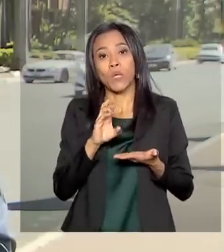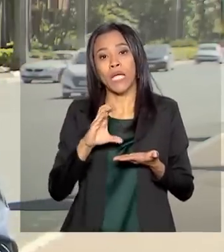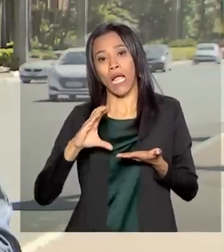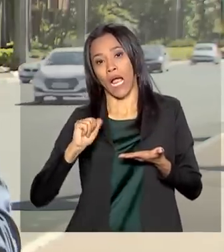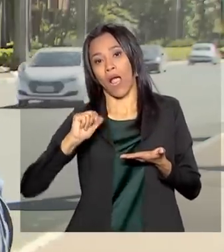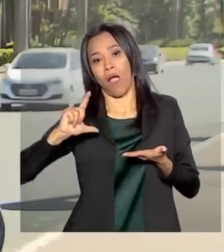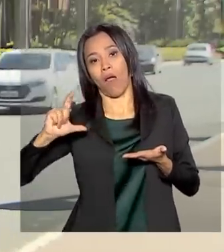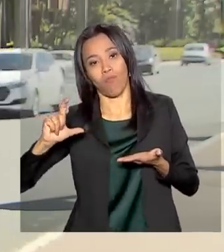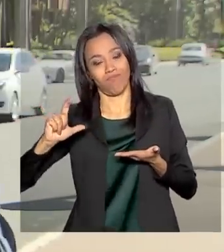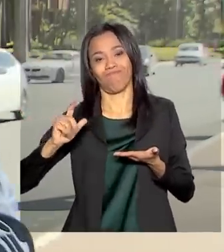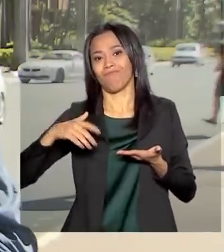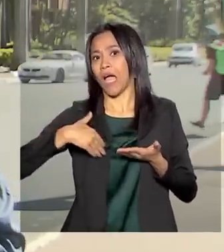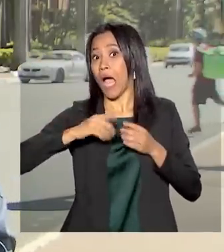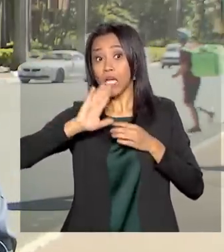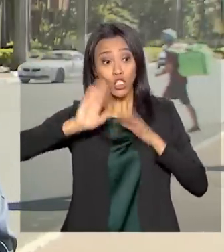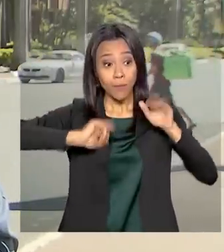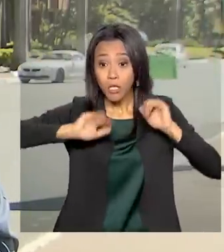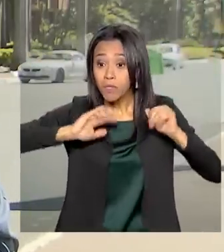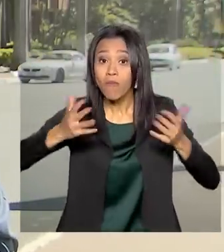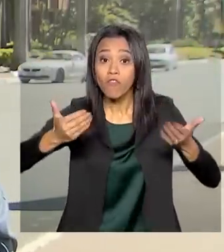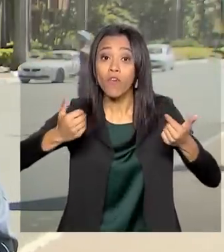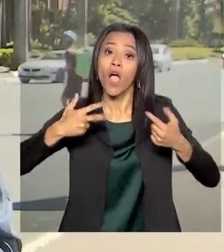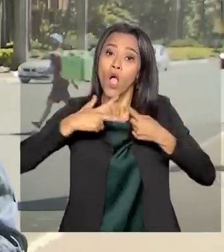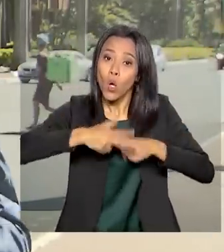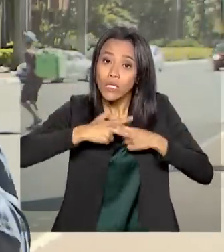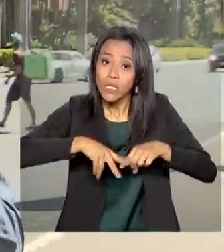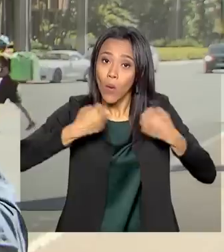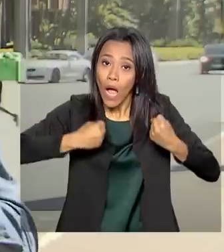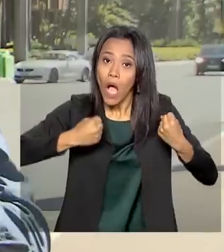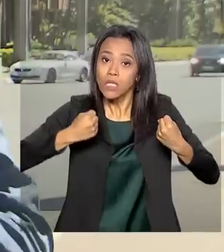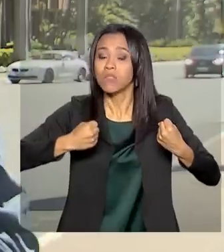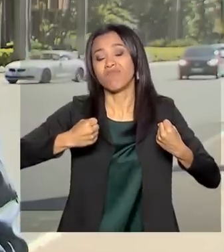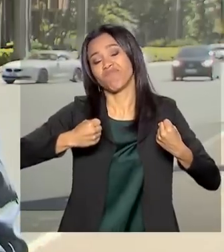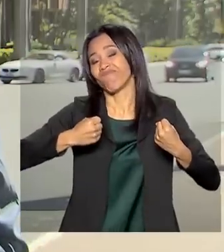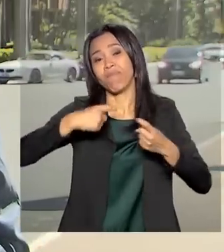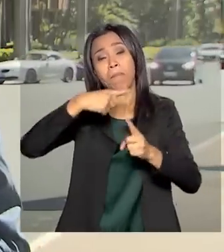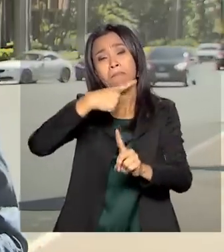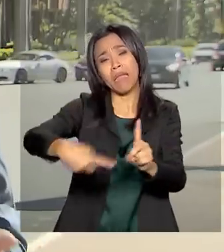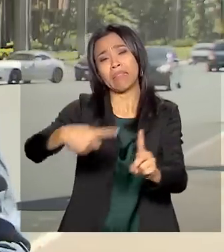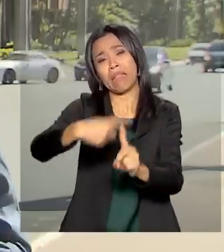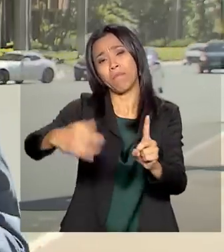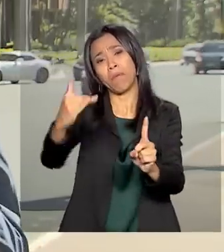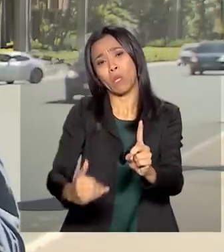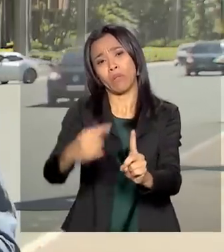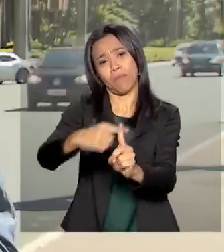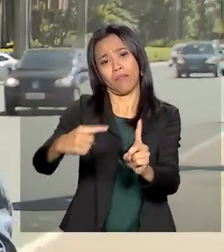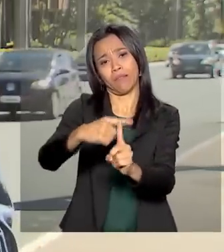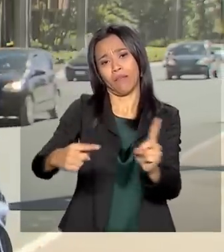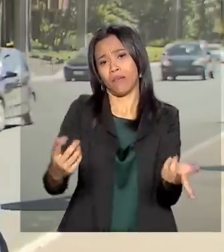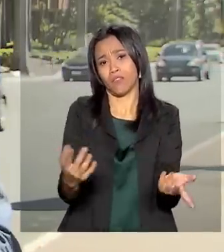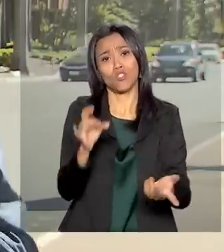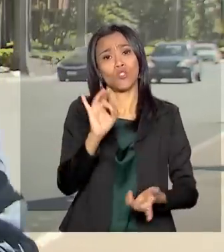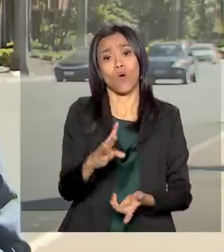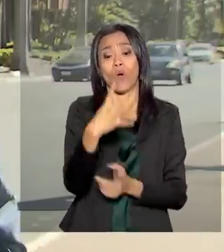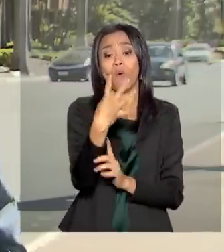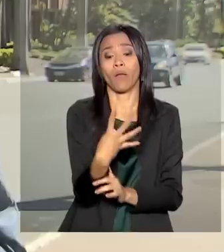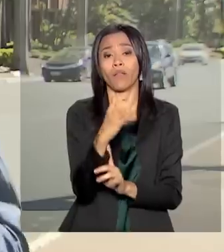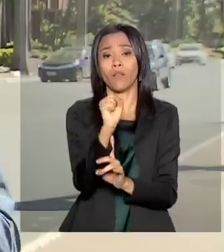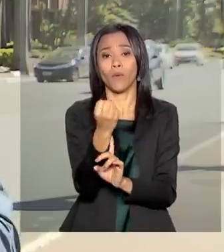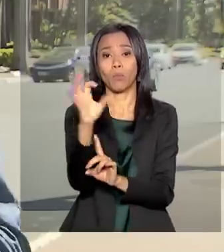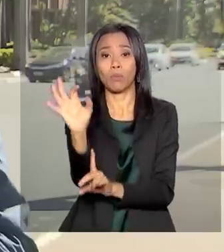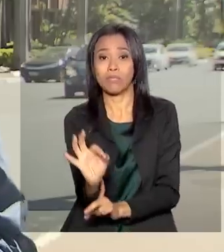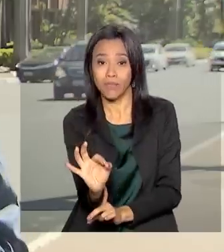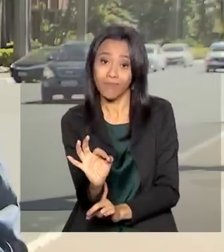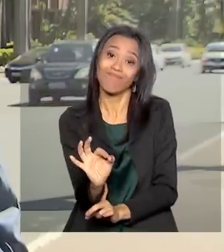consumidores chamados para reparos em seu veículo, menos da metade, ou seja, apenas 48%,